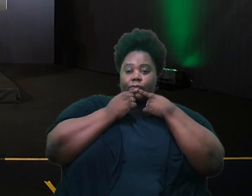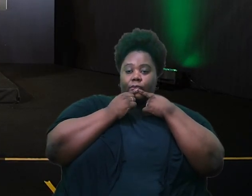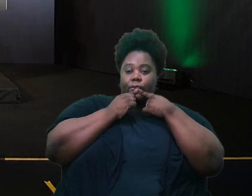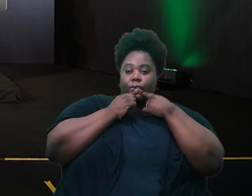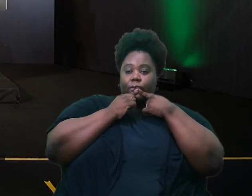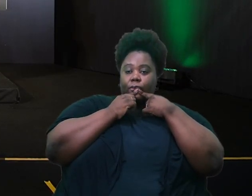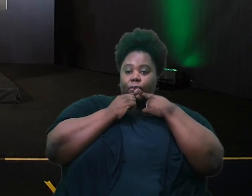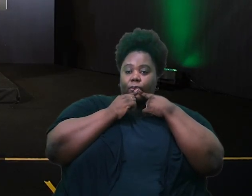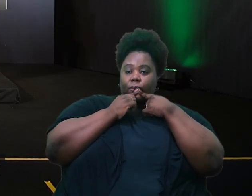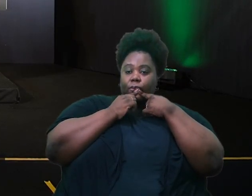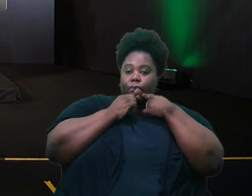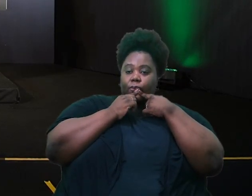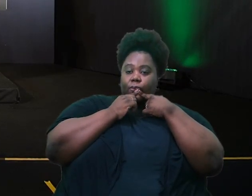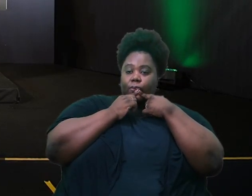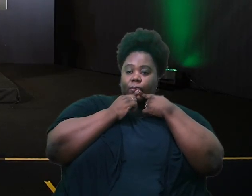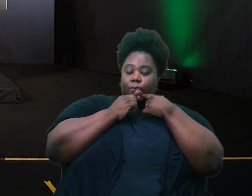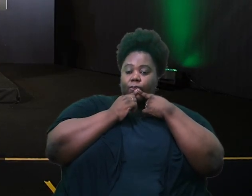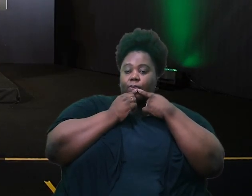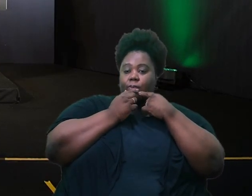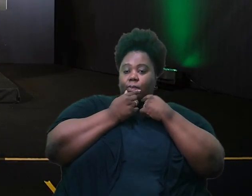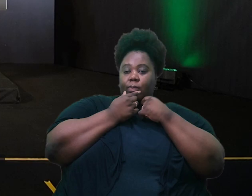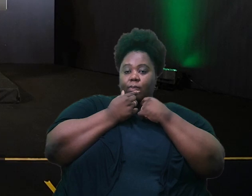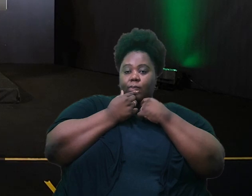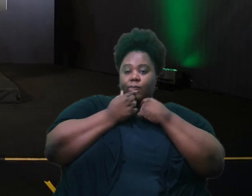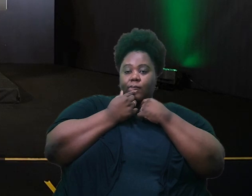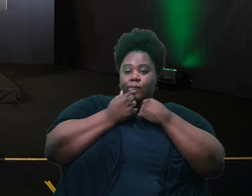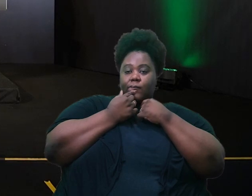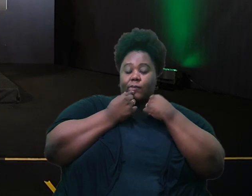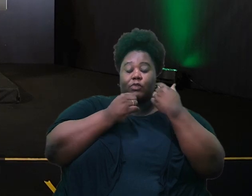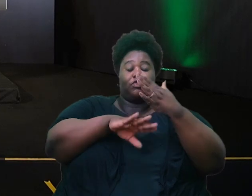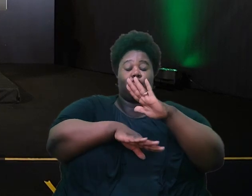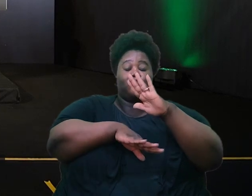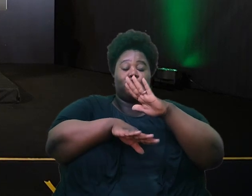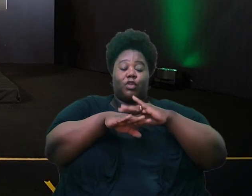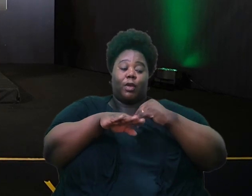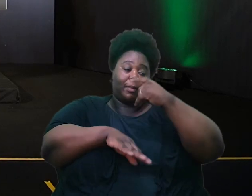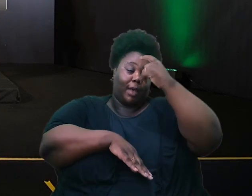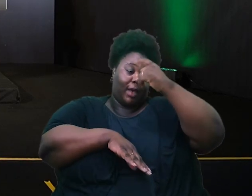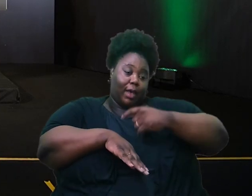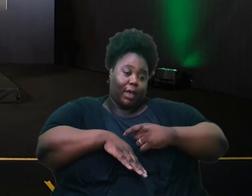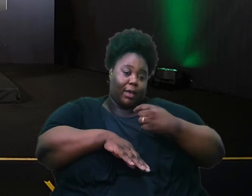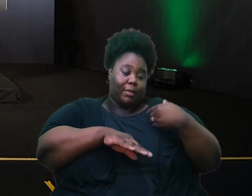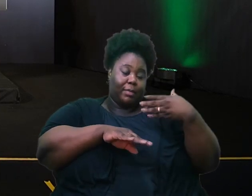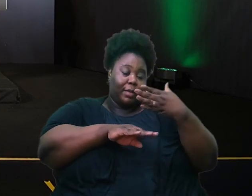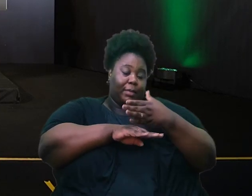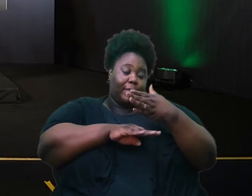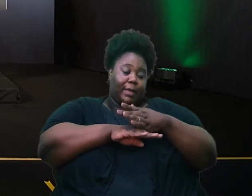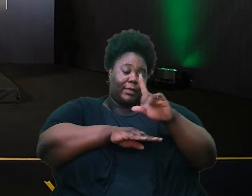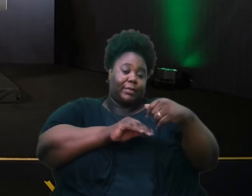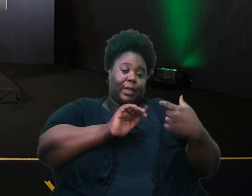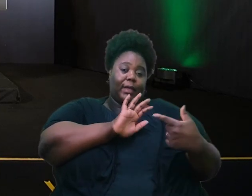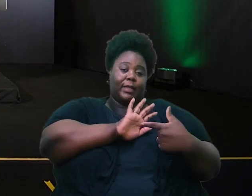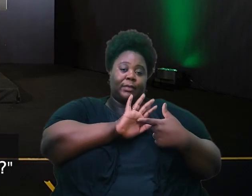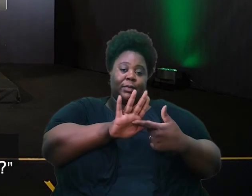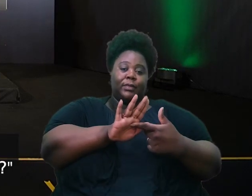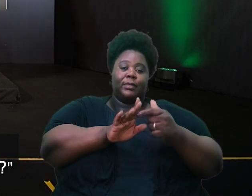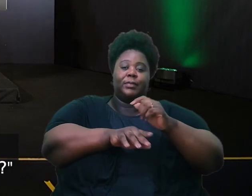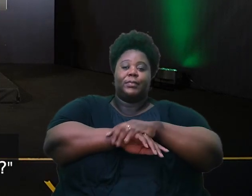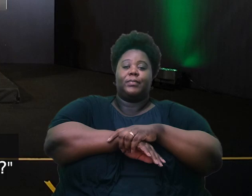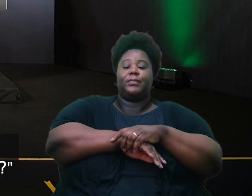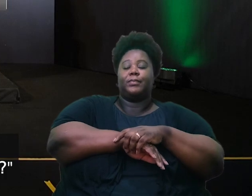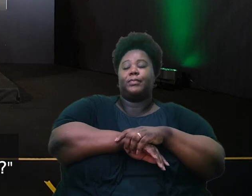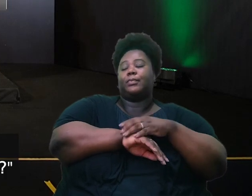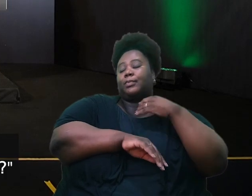de colocar essa humilde pessoa como parte da exposição.